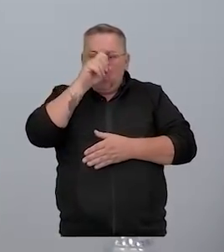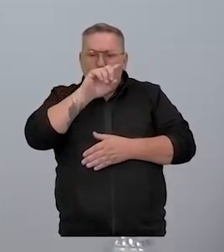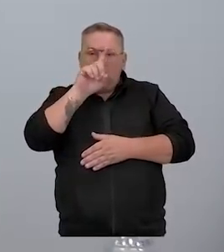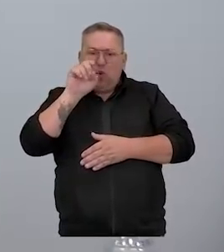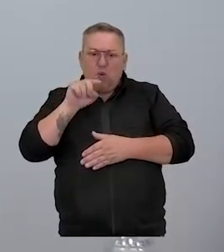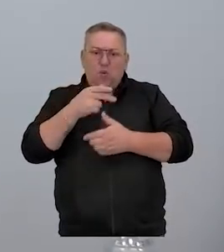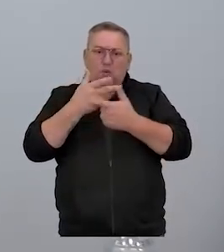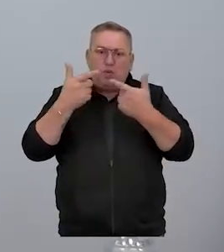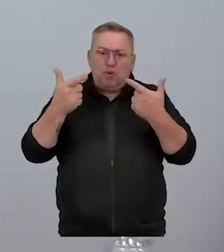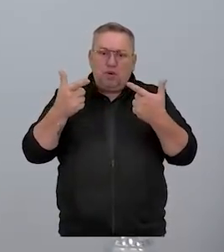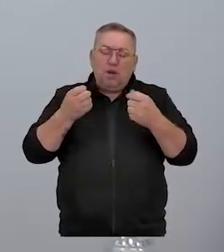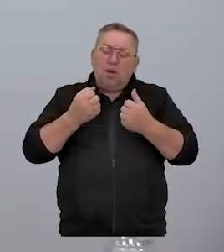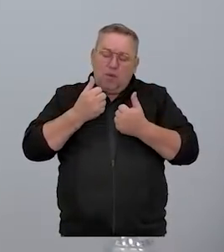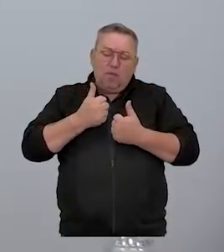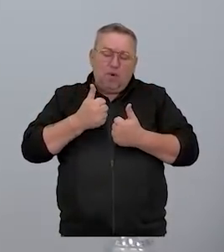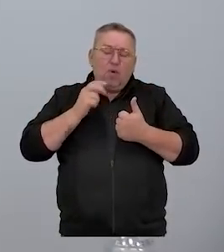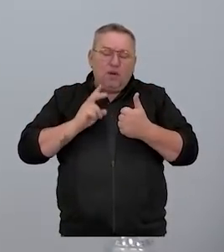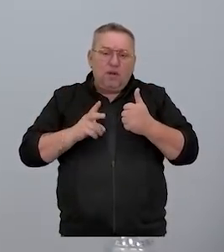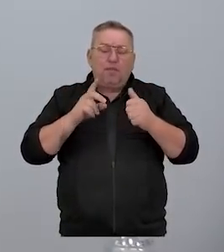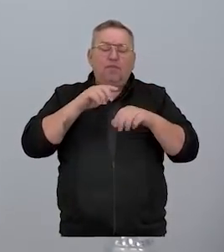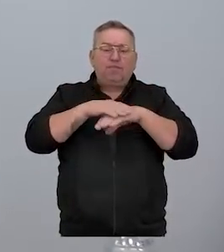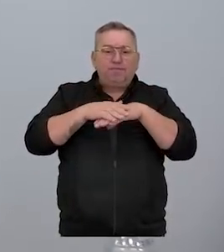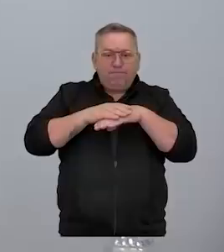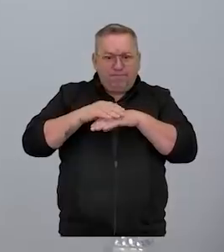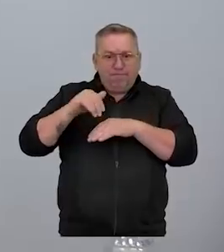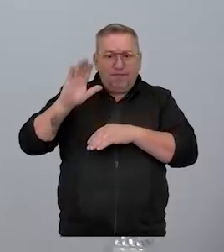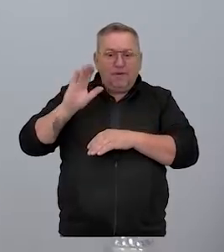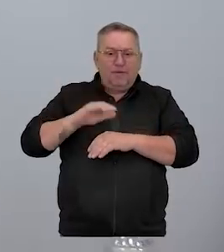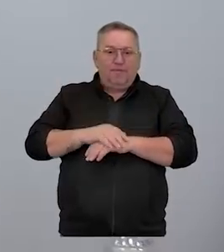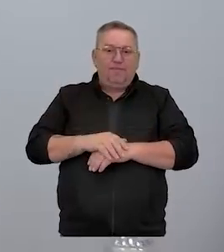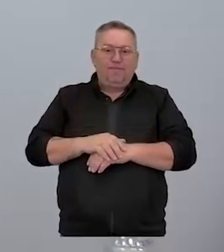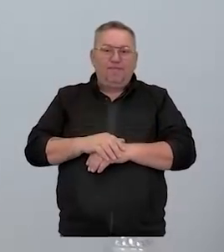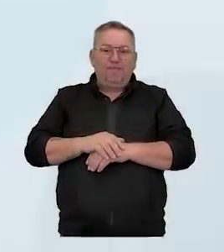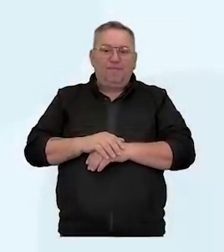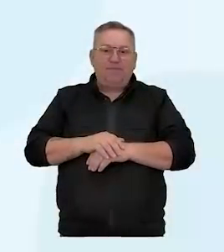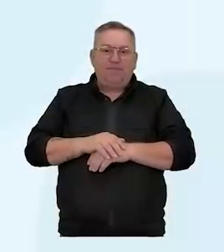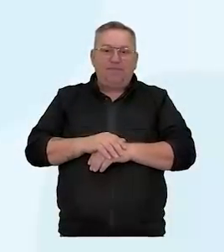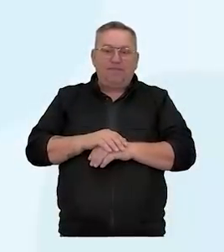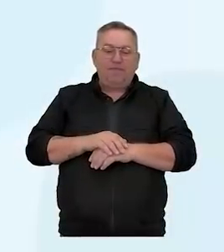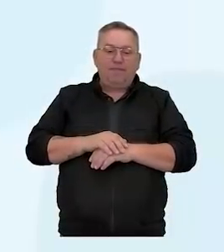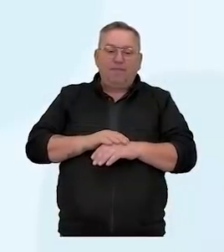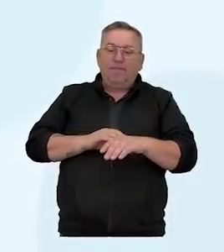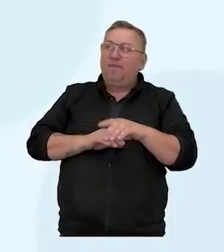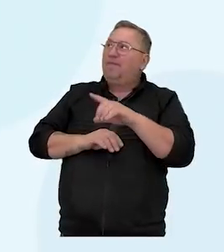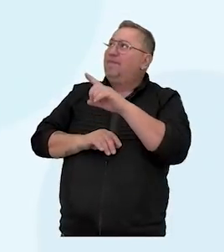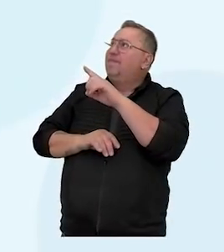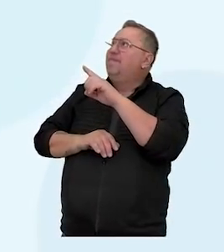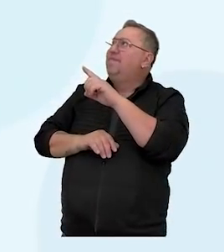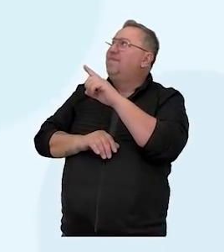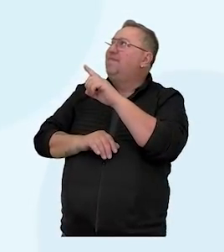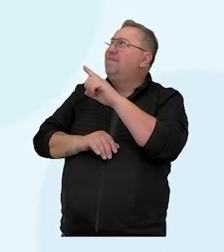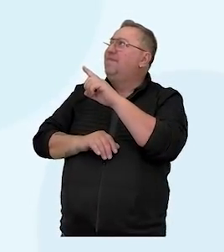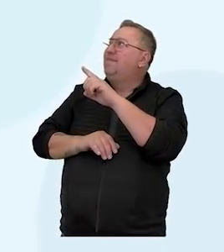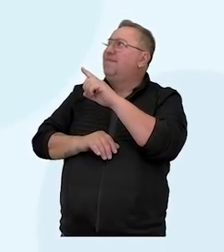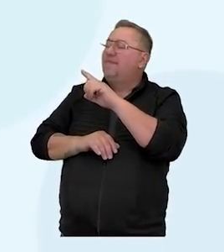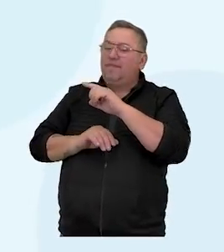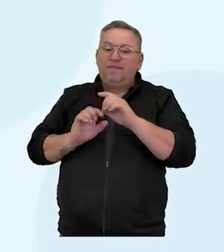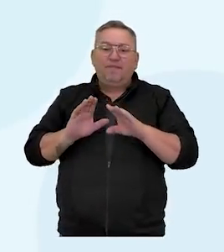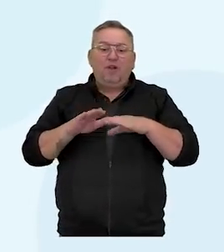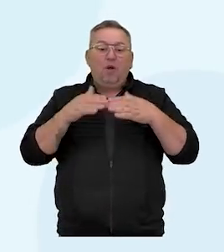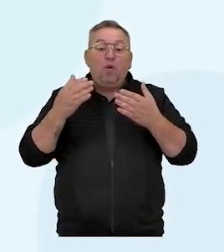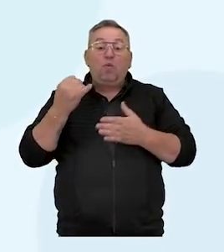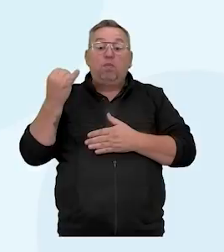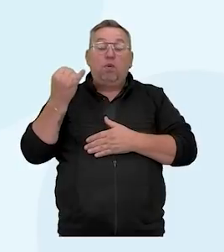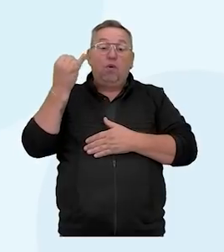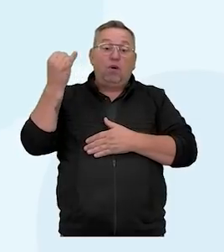sabe, sempre é bom reforçar mais um pouco, ok? Então pode pôr na tela para eles, por favor, aí a perguntinha inicial. Qual a